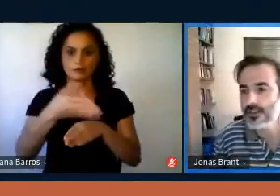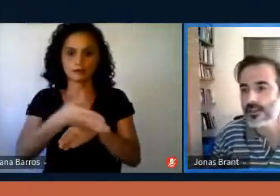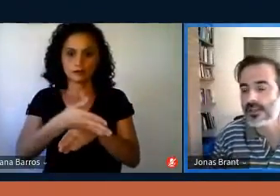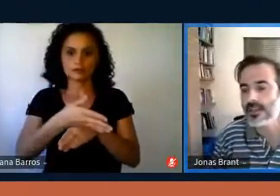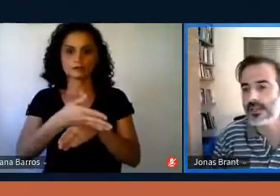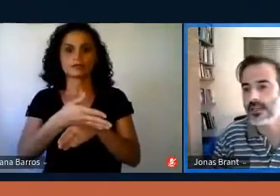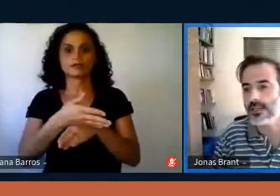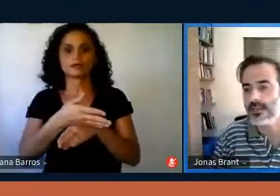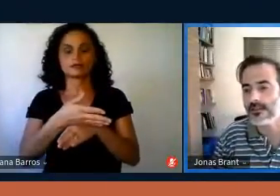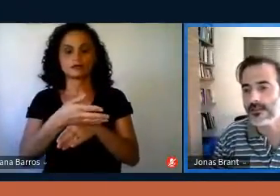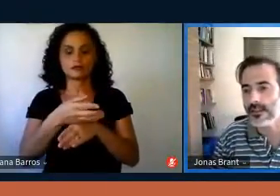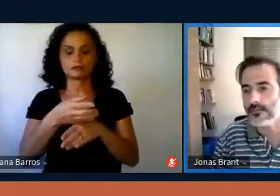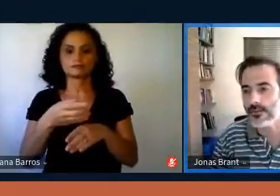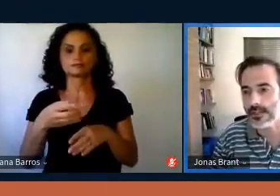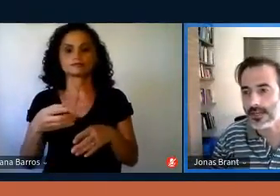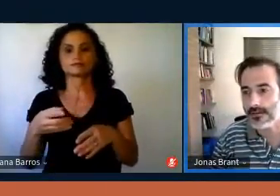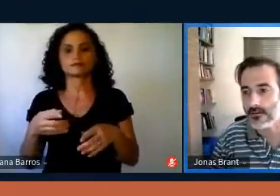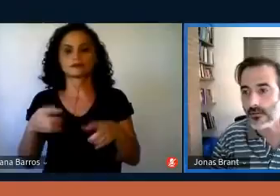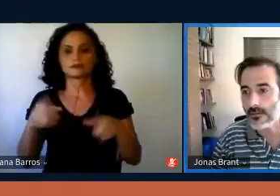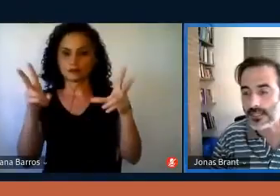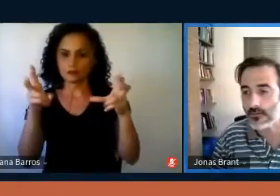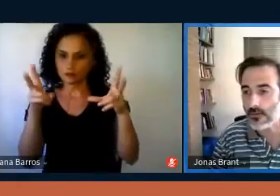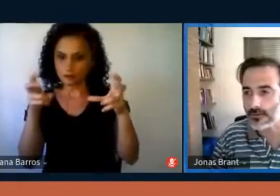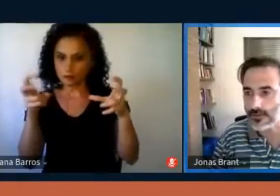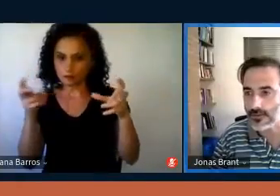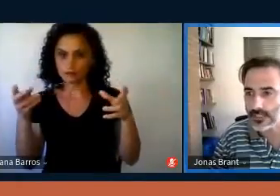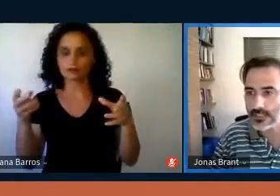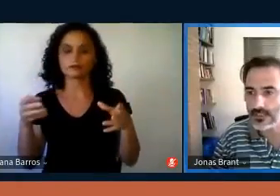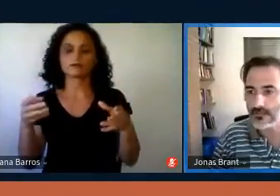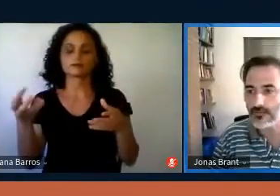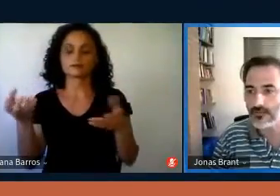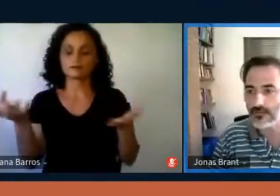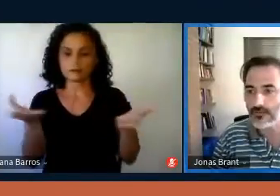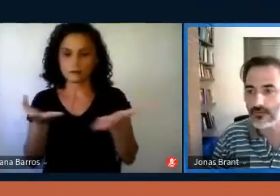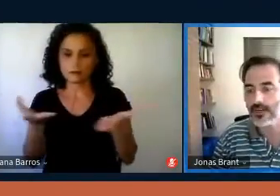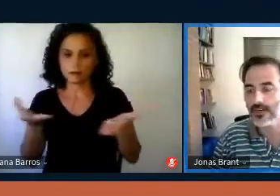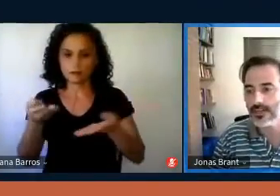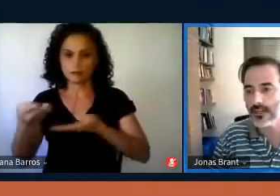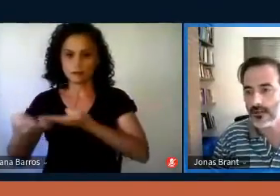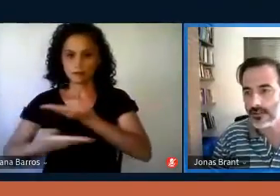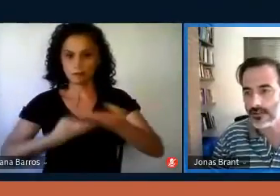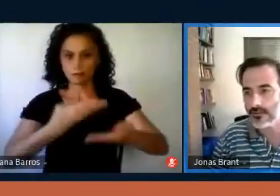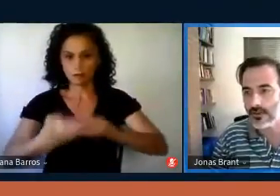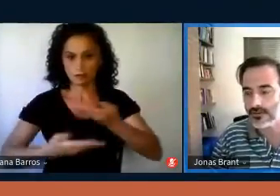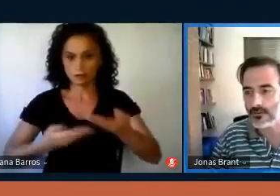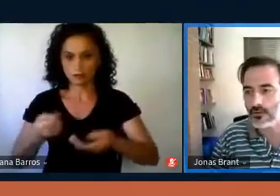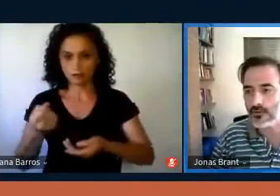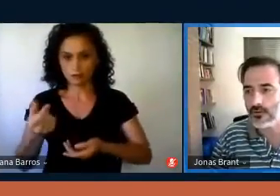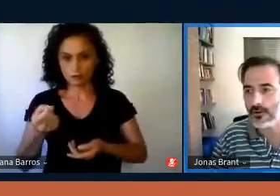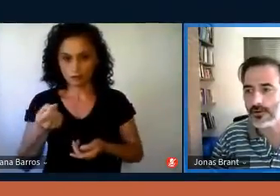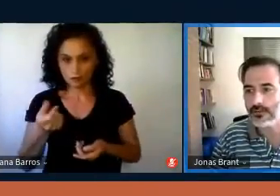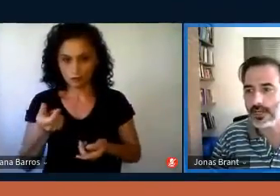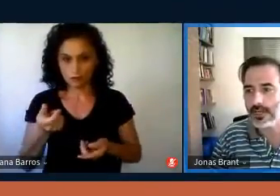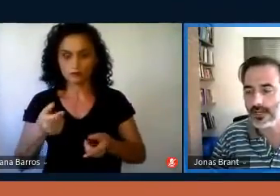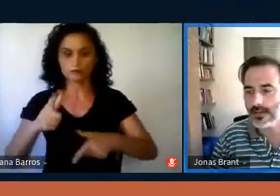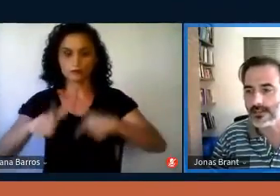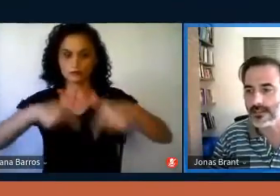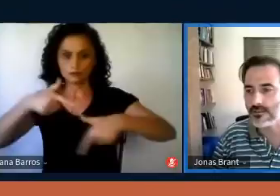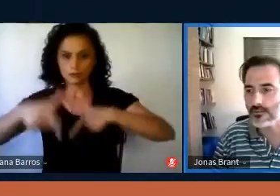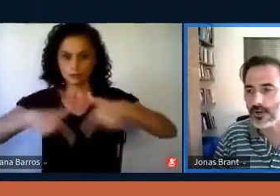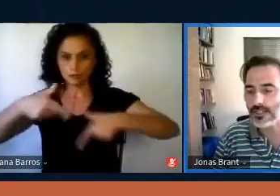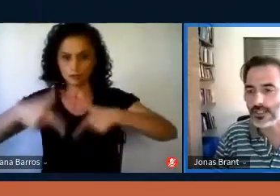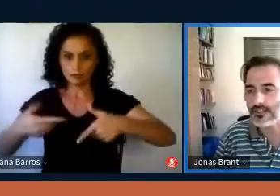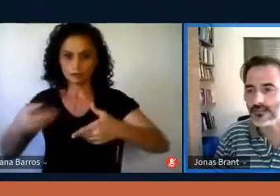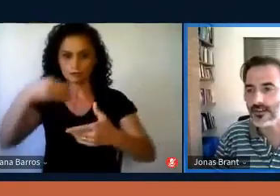discussão e poder compartilhar um pouco do que a gente desenvolveu até agora e que eu acho que mostra um pouco como a UNB tem